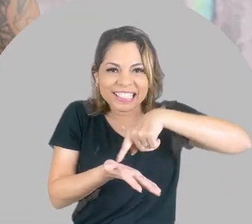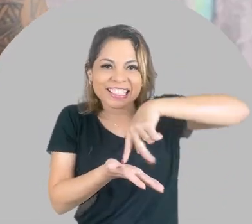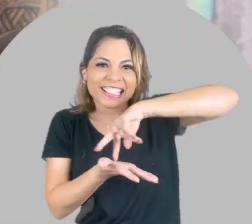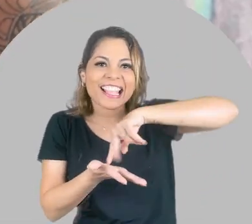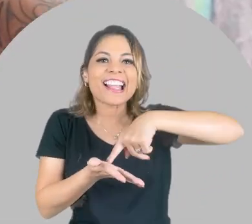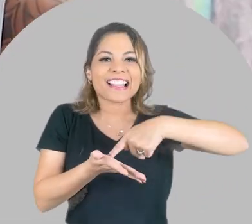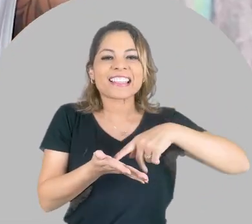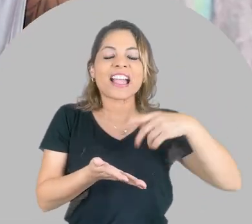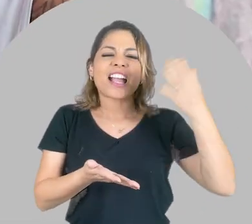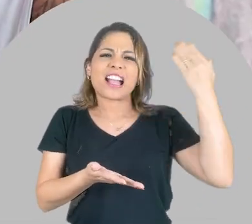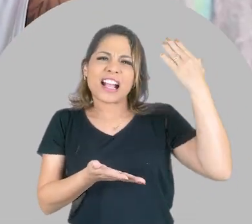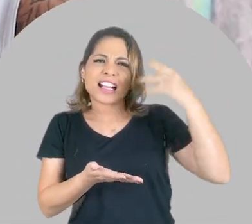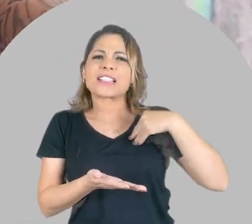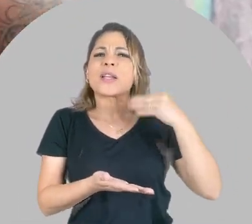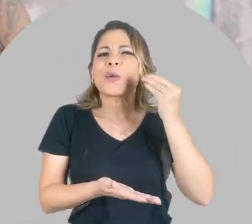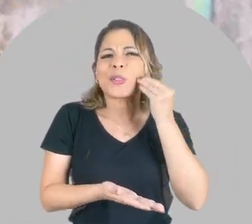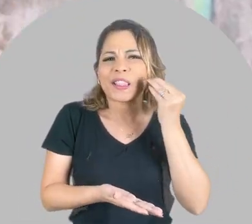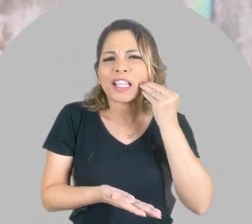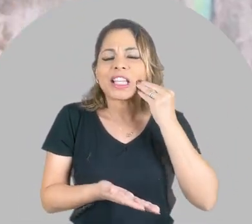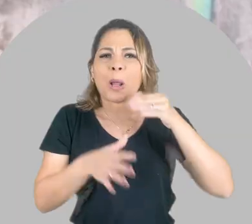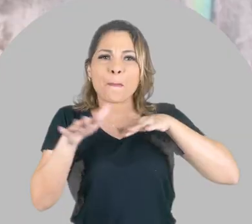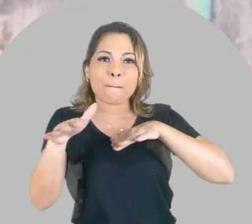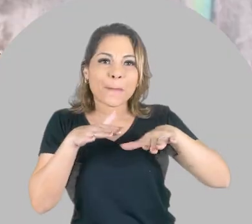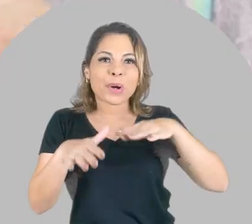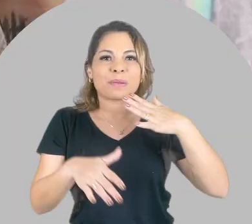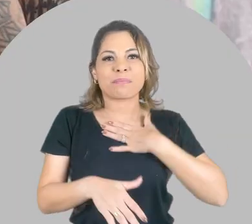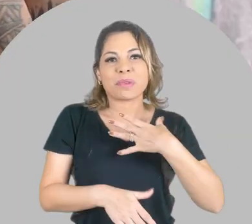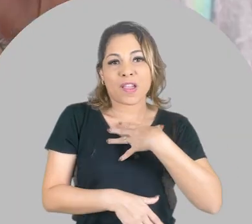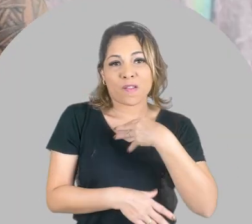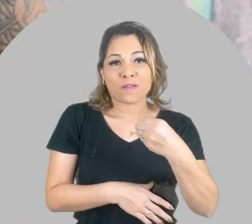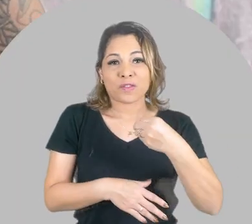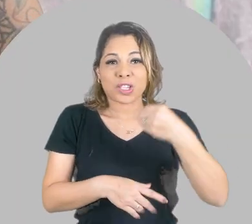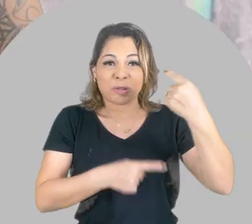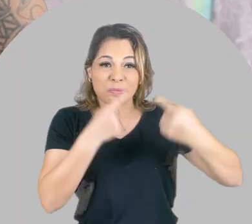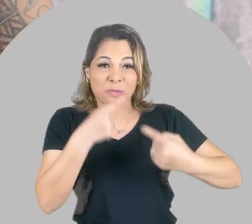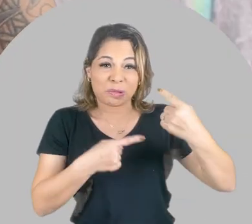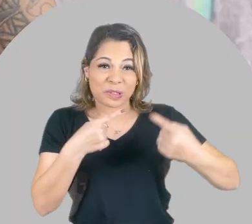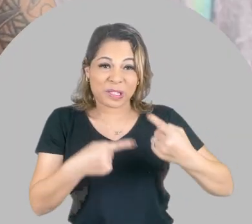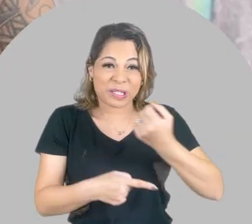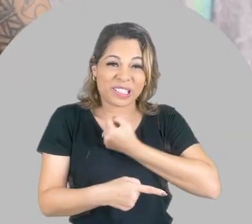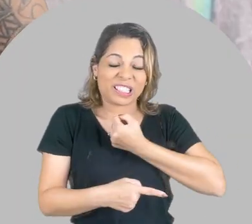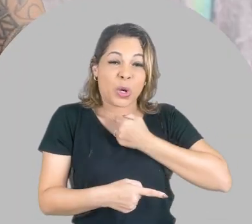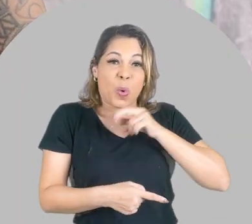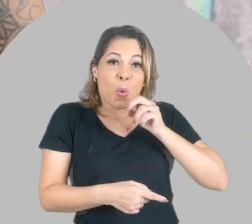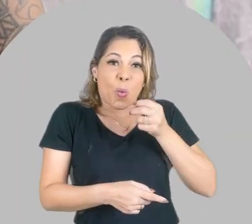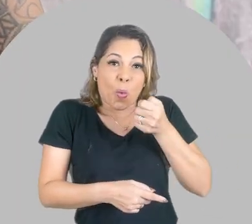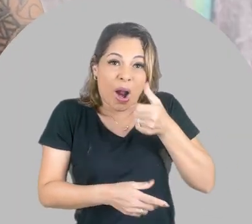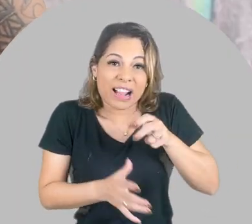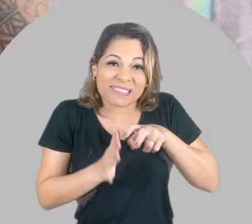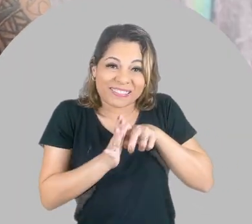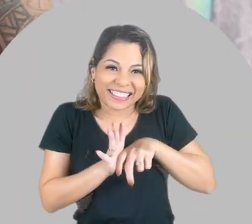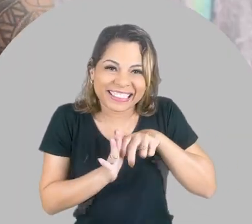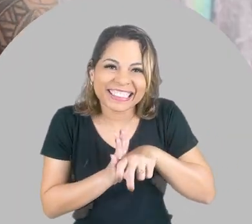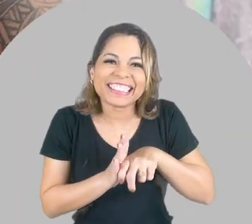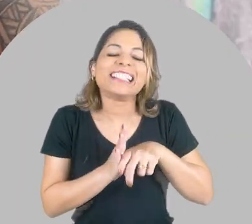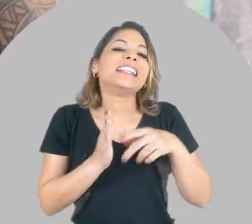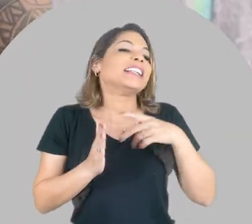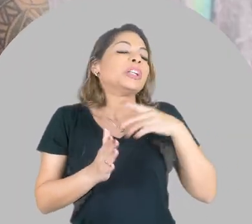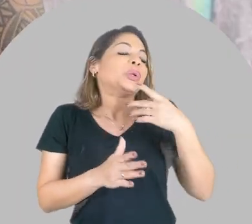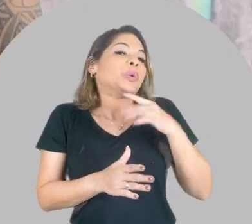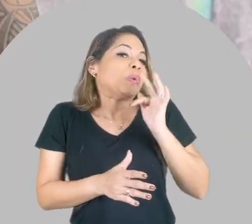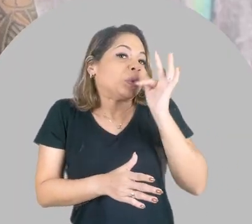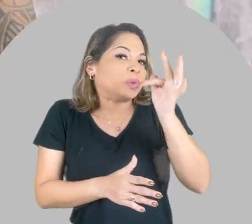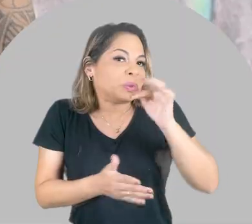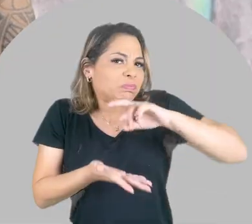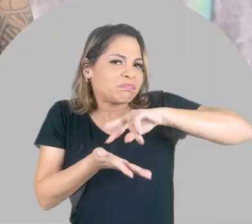envergadura moral pra dançar o break. A última vez que eu tentei algo de movimento foi com minha filha, uma disputa de ponta, eu quase fiquei aleijado. Então